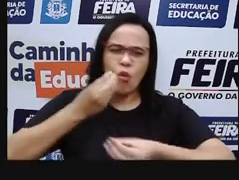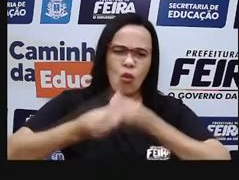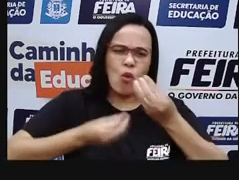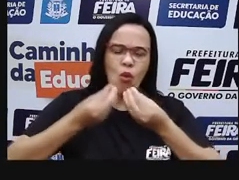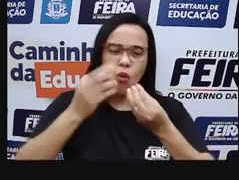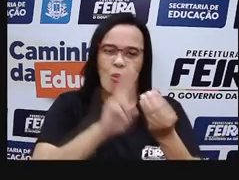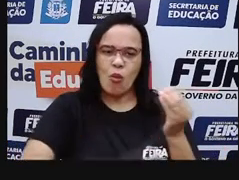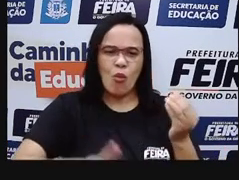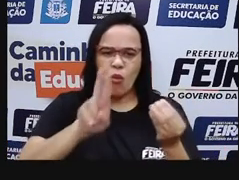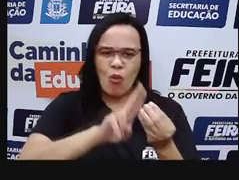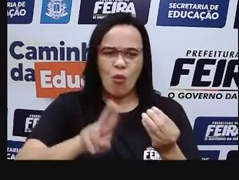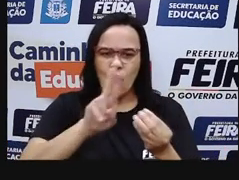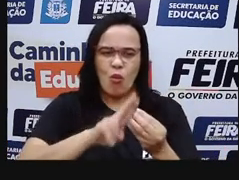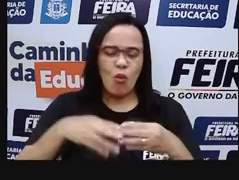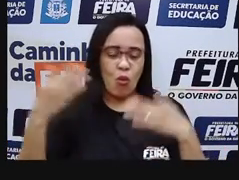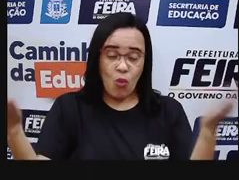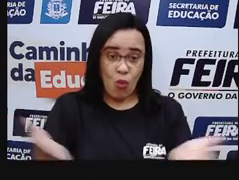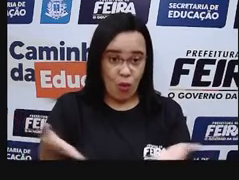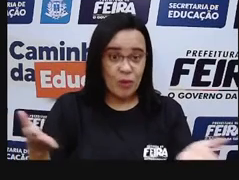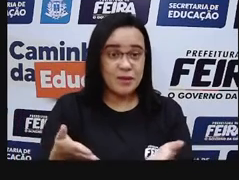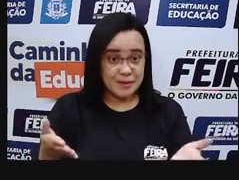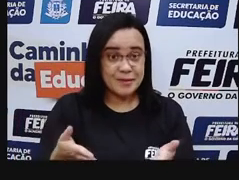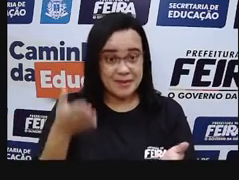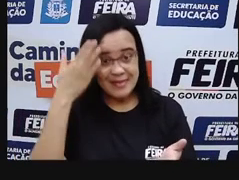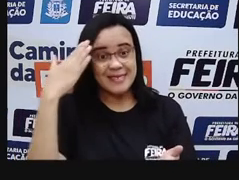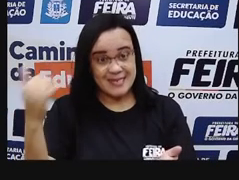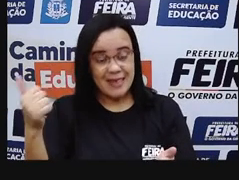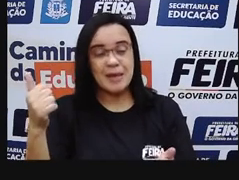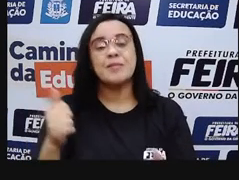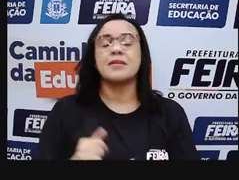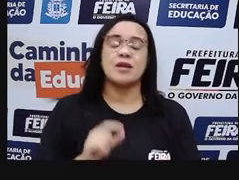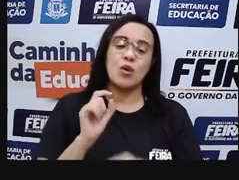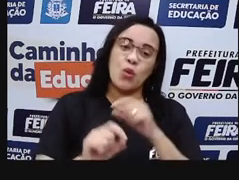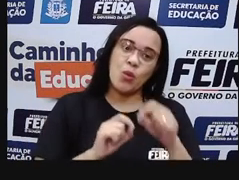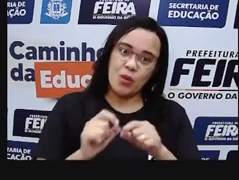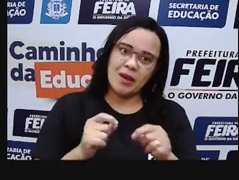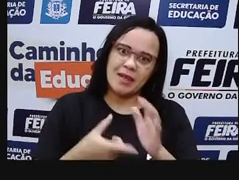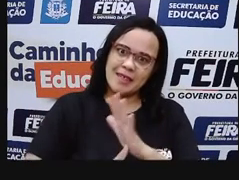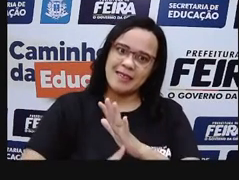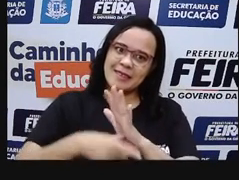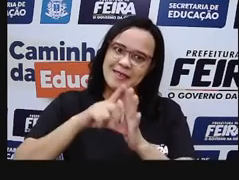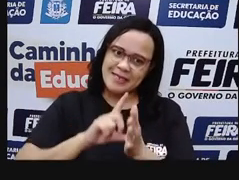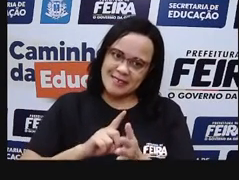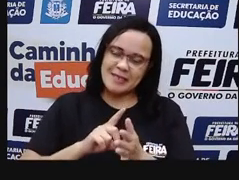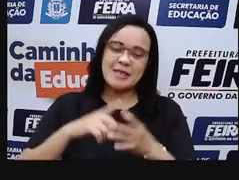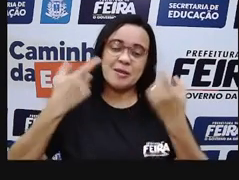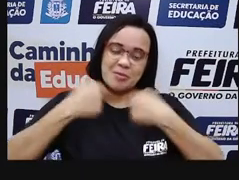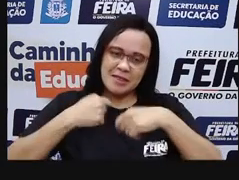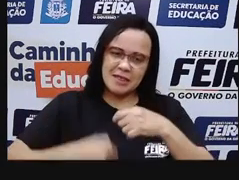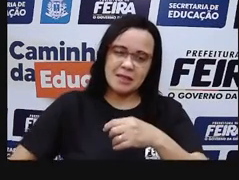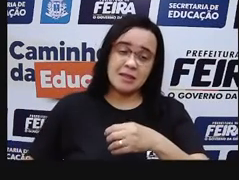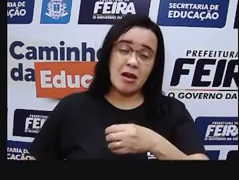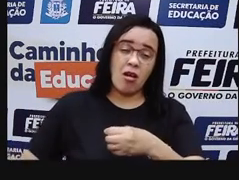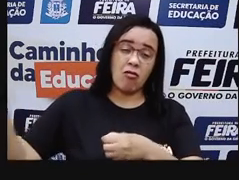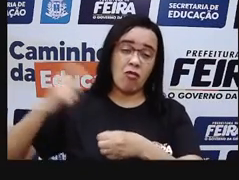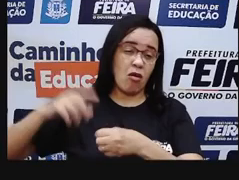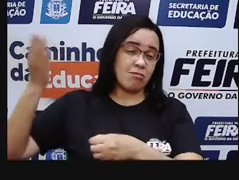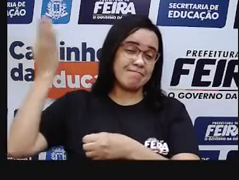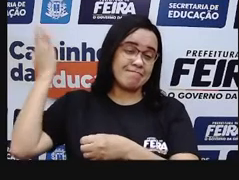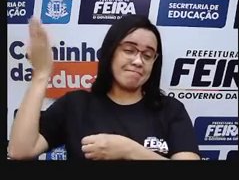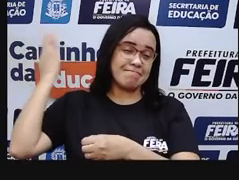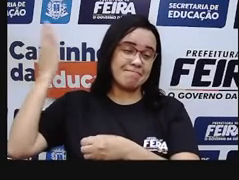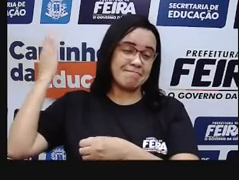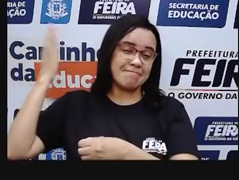hoje em dia o que a gente sabe se da vacina eu preciso voltar um pouquinho com vocês no tempo falar